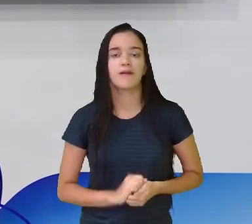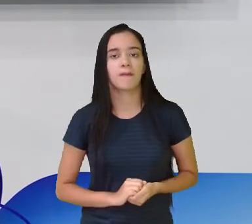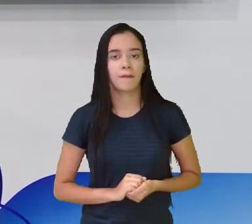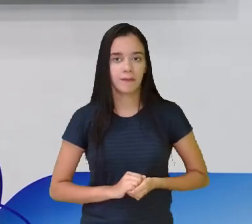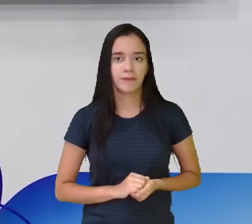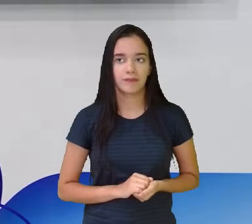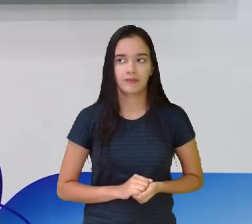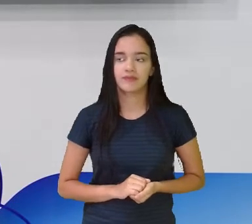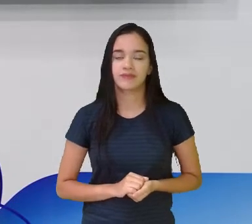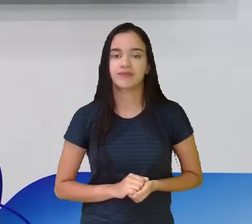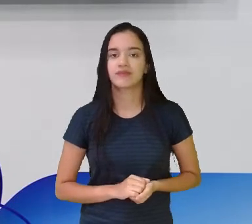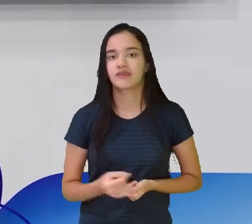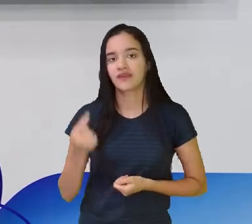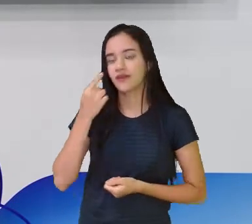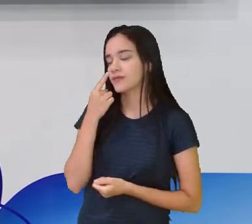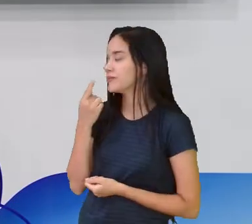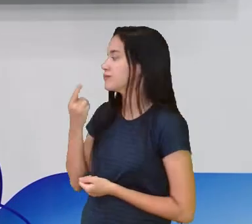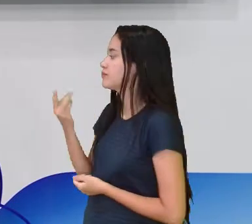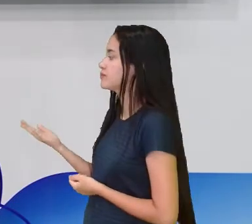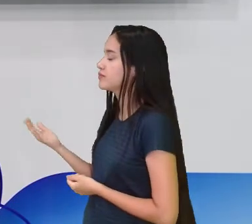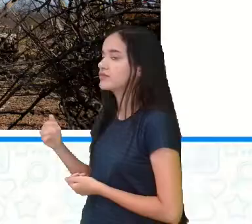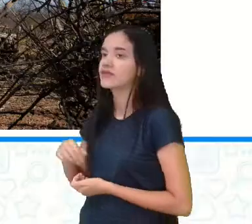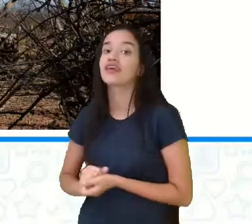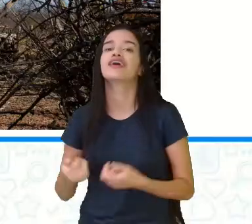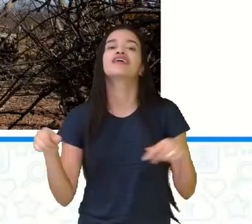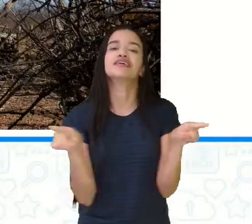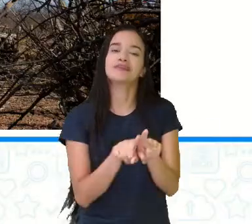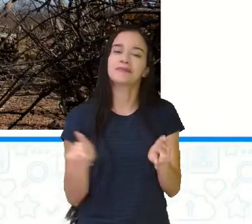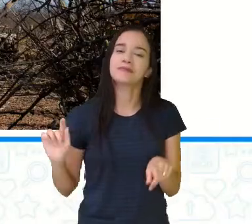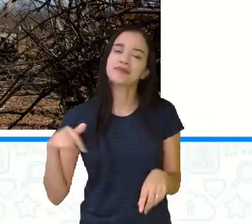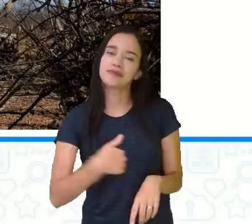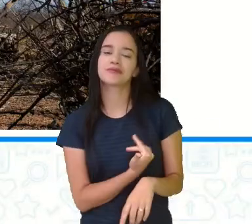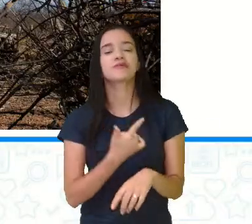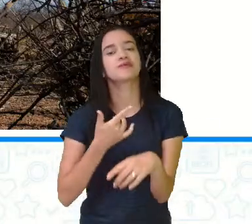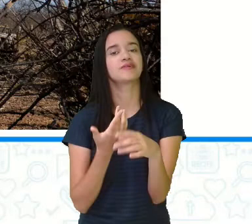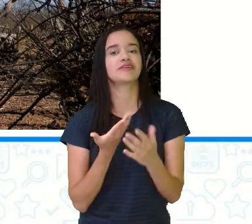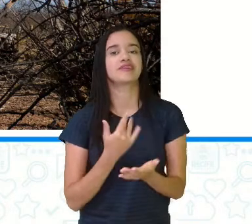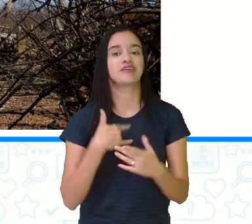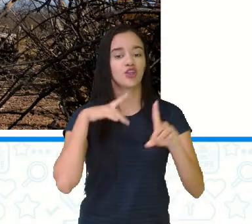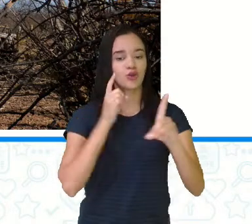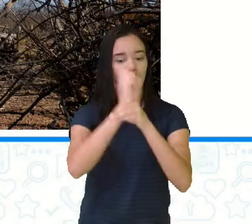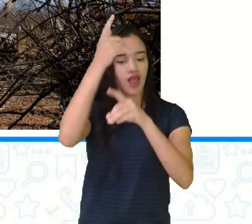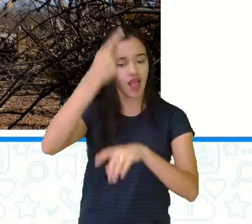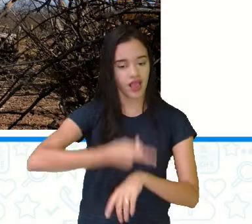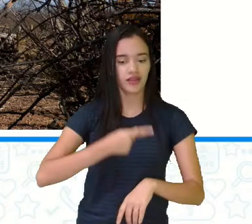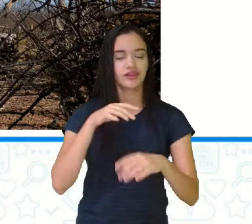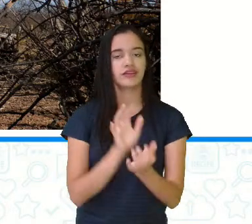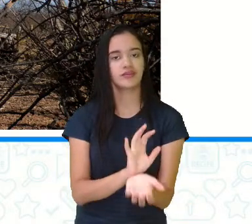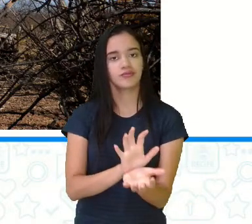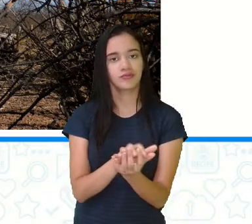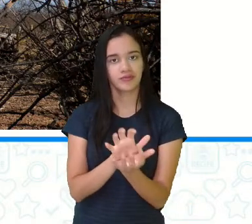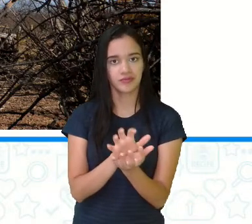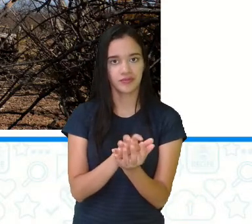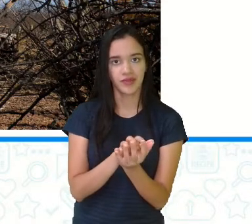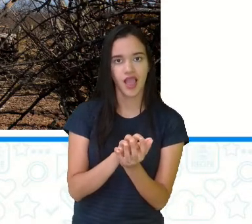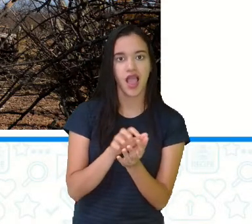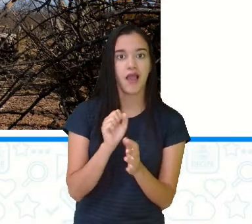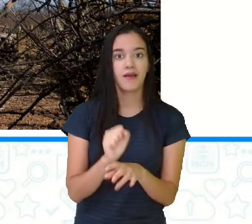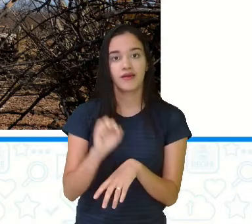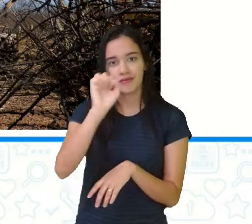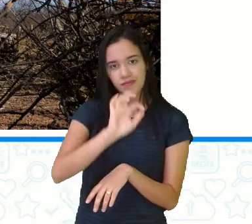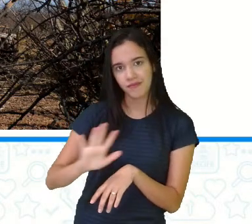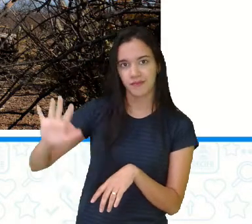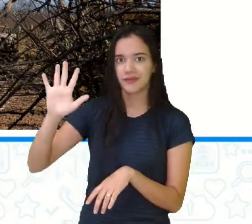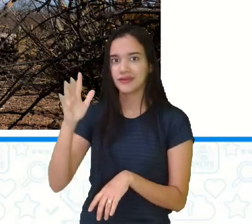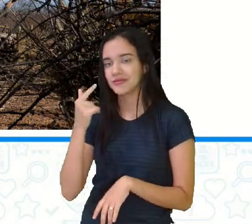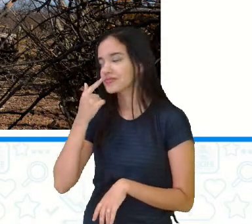mangue. Essa daqui. Também a gente encontra aqui no nosso estado de Pernambuco, não é raro nós encontrarmos paisagens